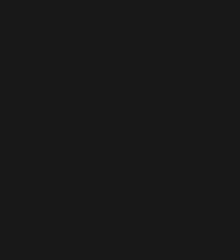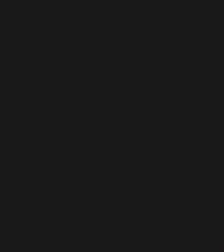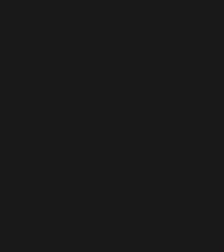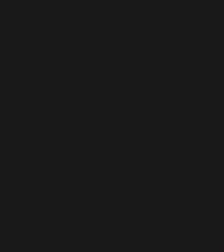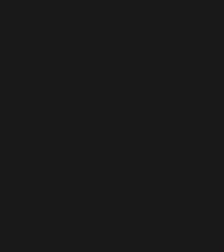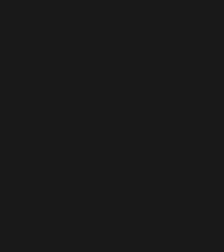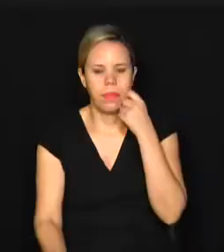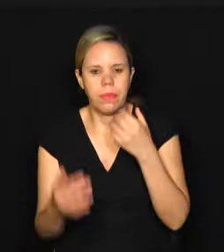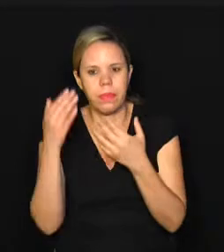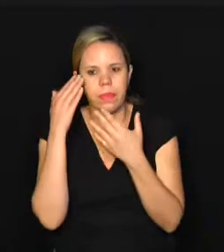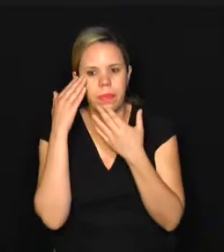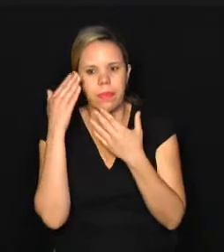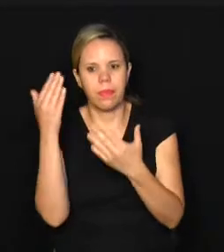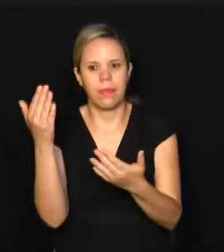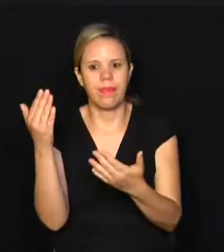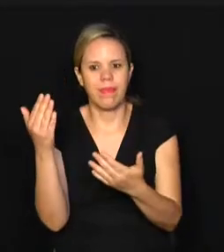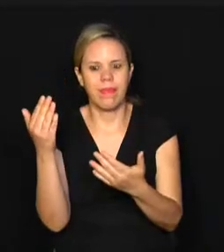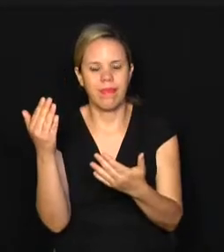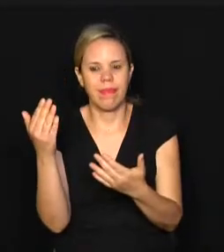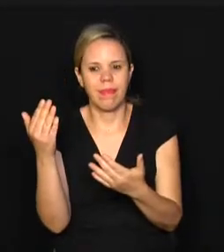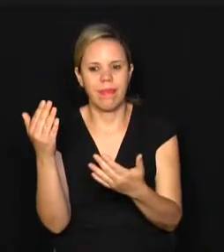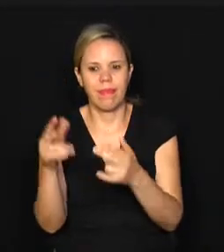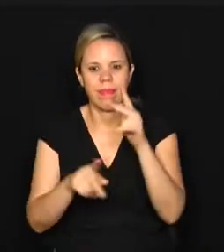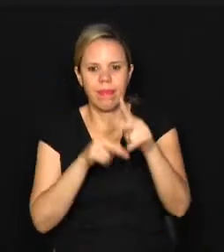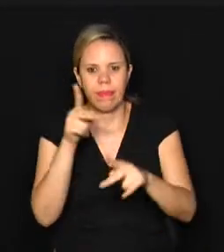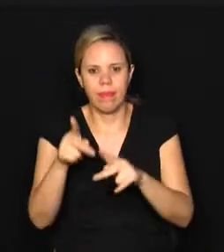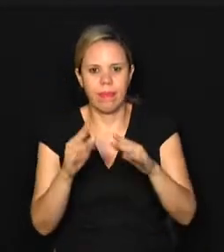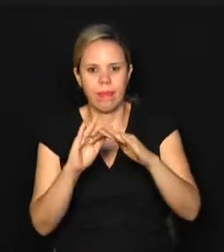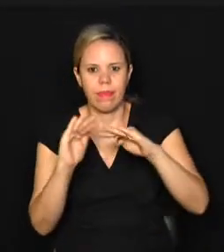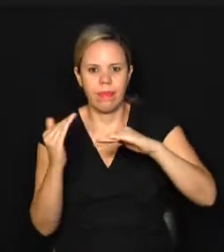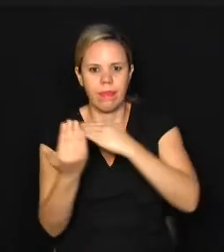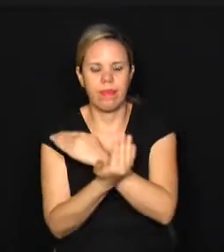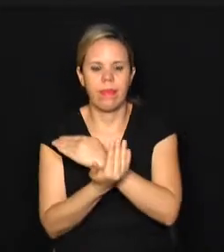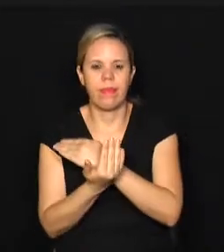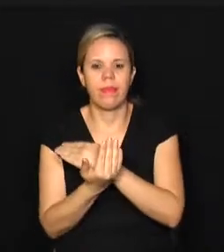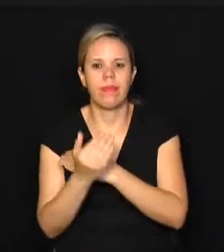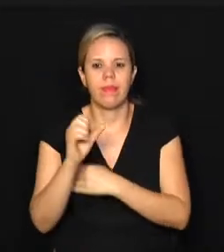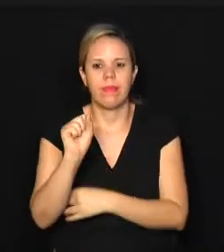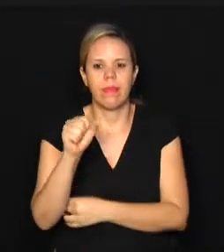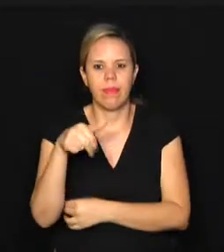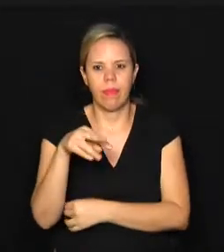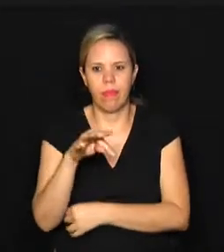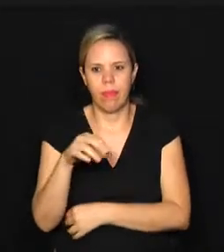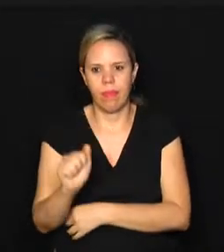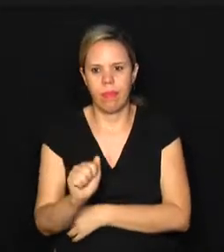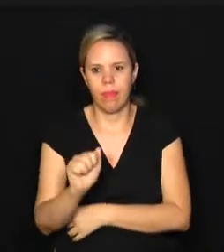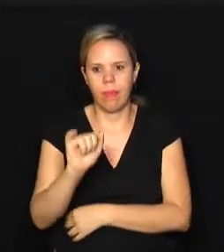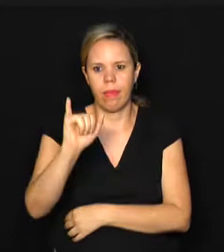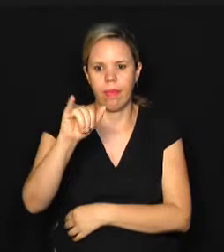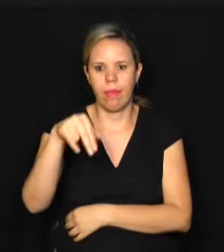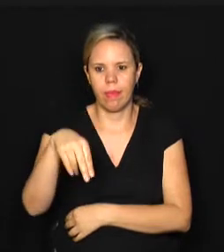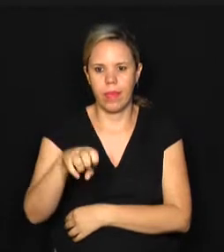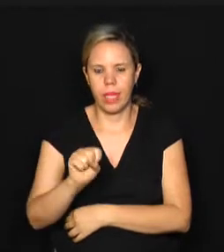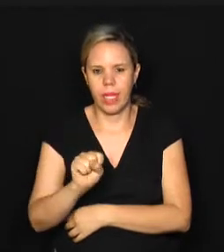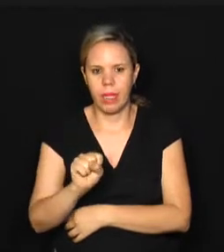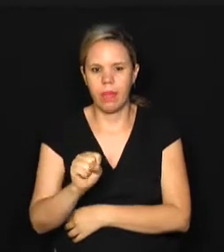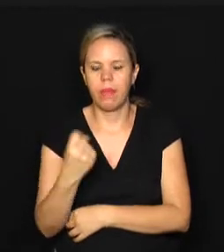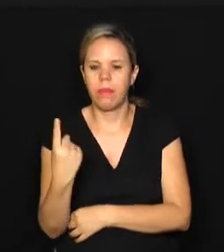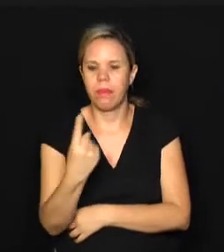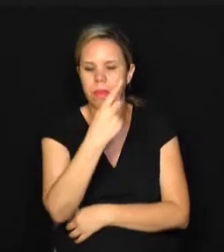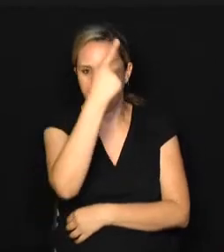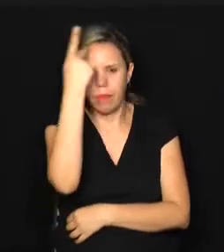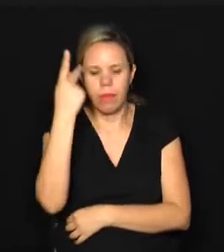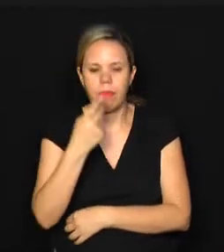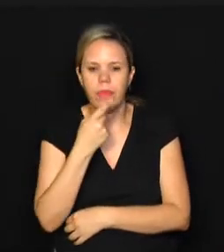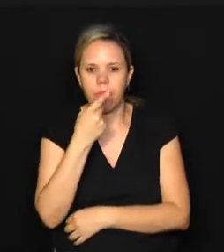Eu agradeço aos moradores do Jardim Santa Inês pelos depoimentos. Importante que